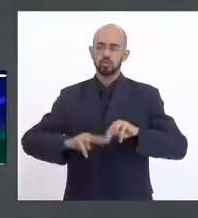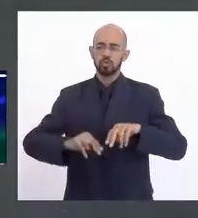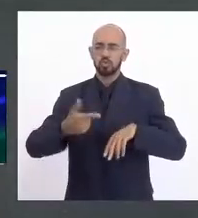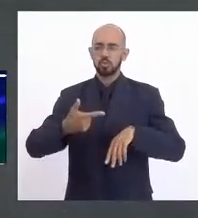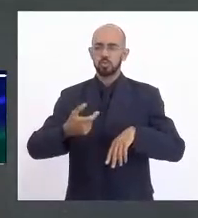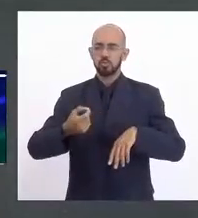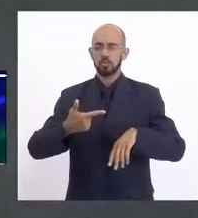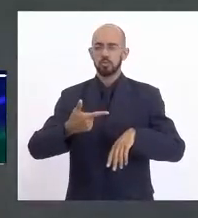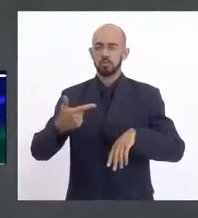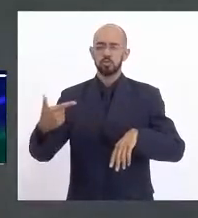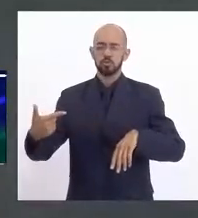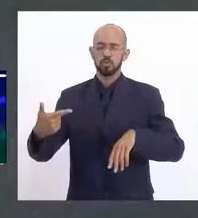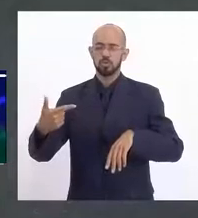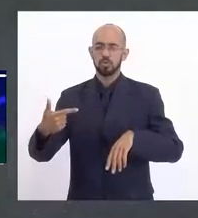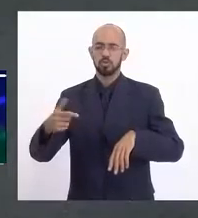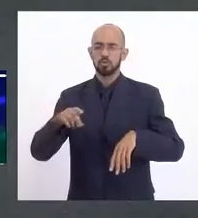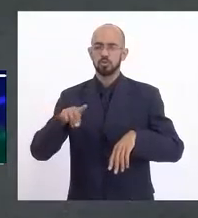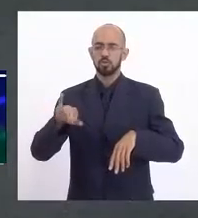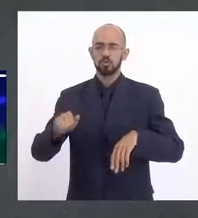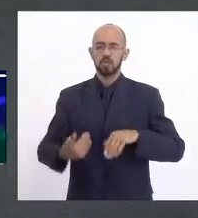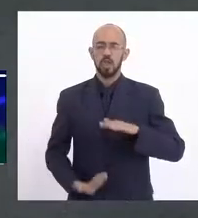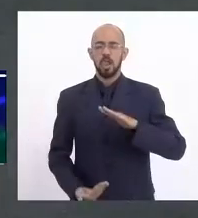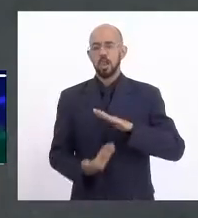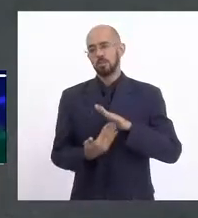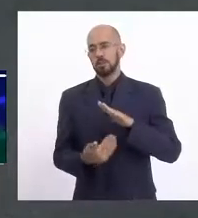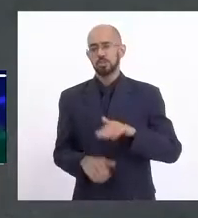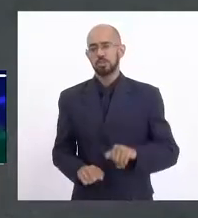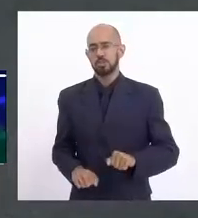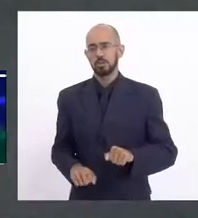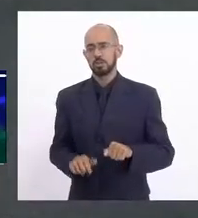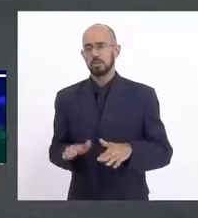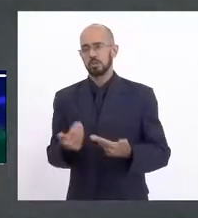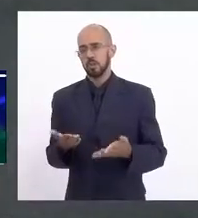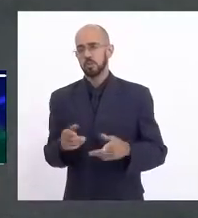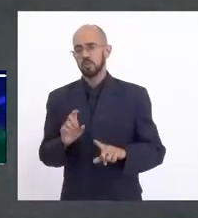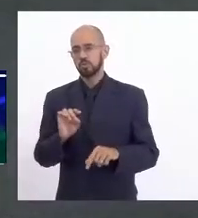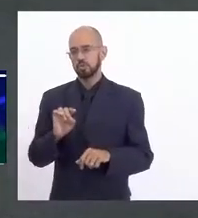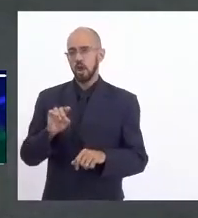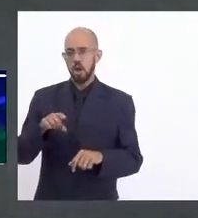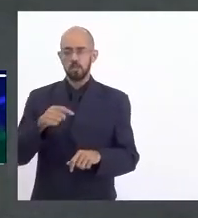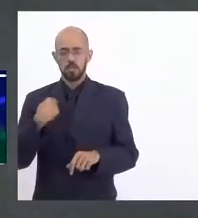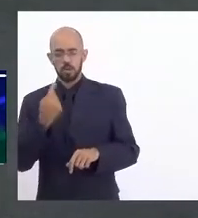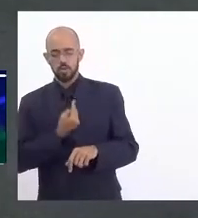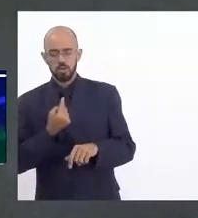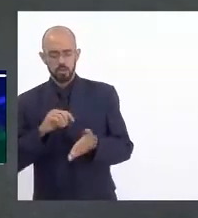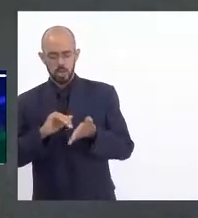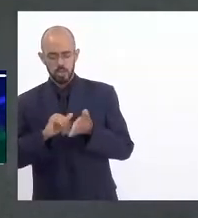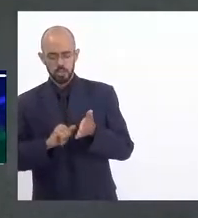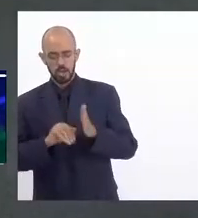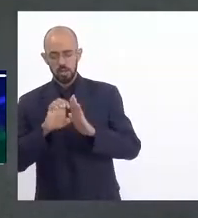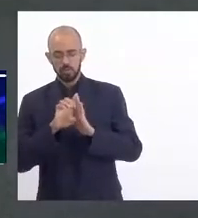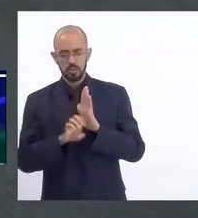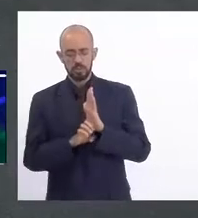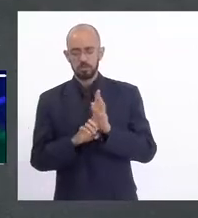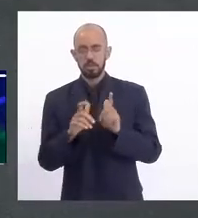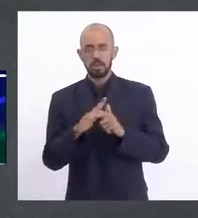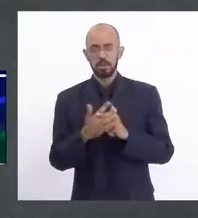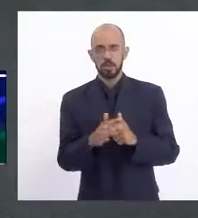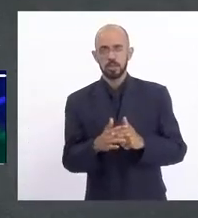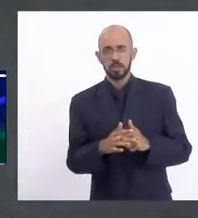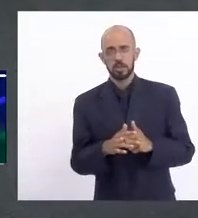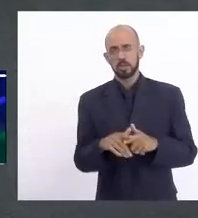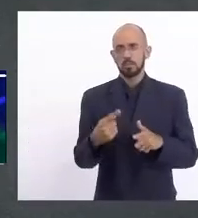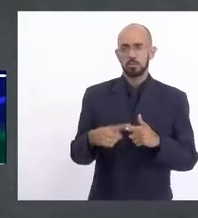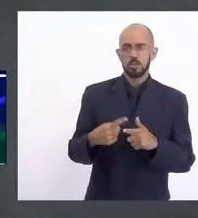junho de 2022 como uma data limite. Então, só para a gente retirar essa emenda, já que